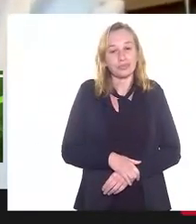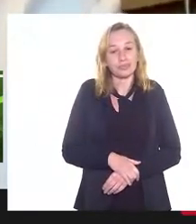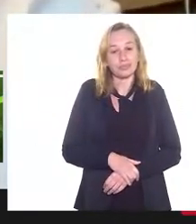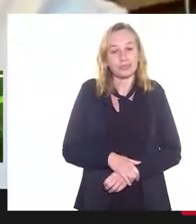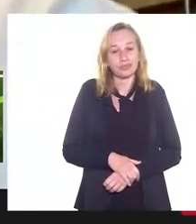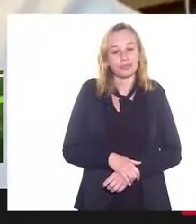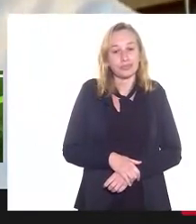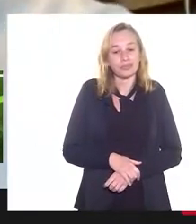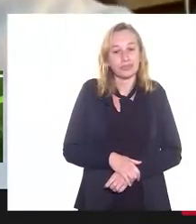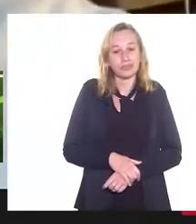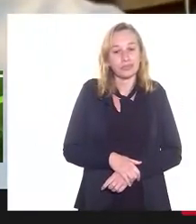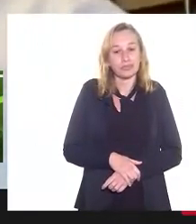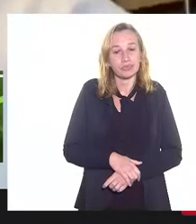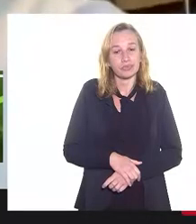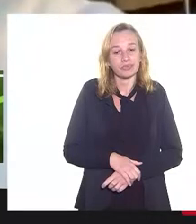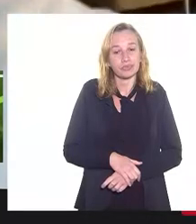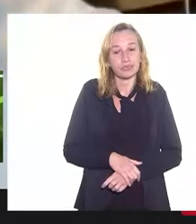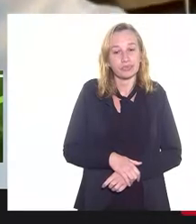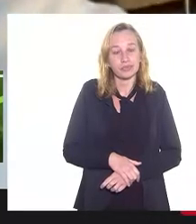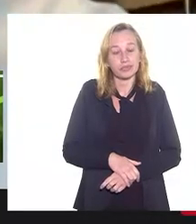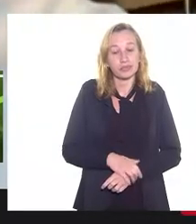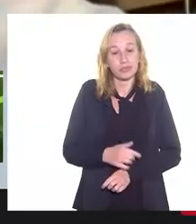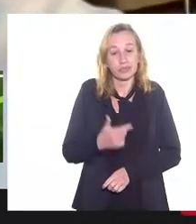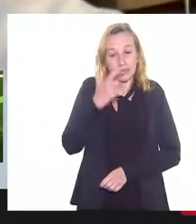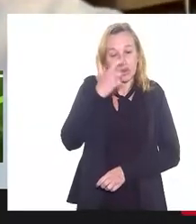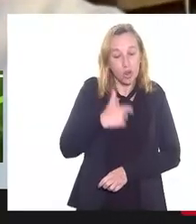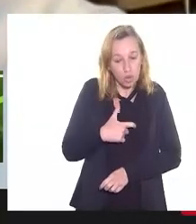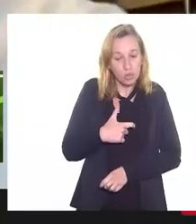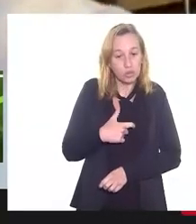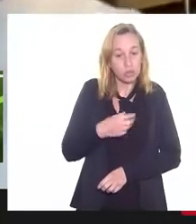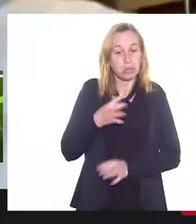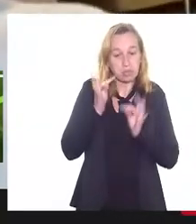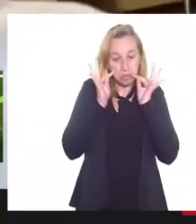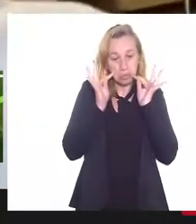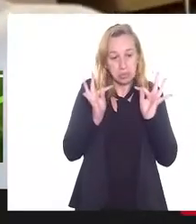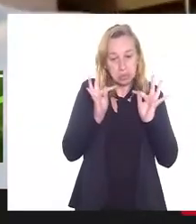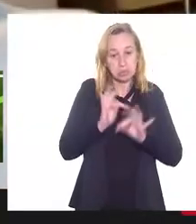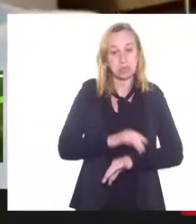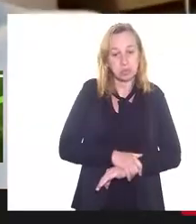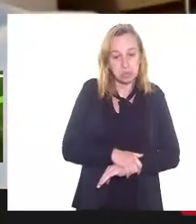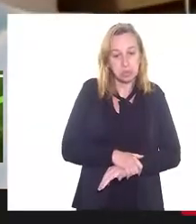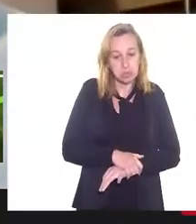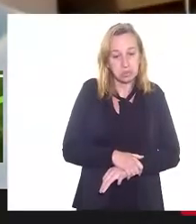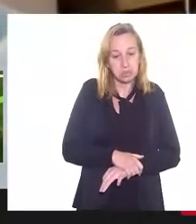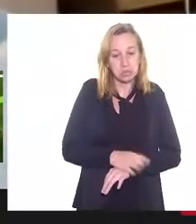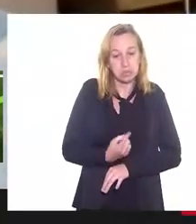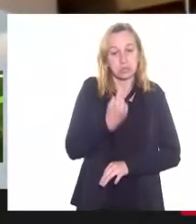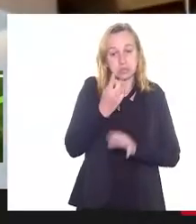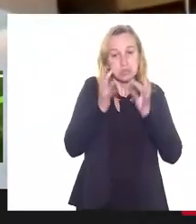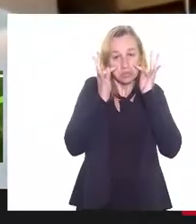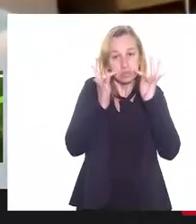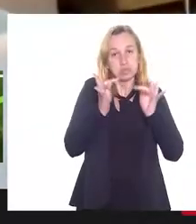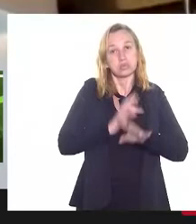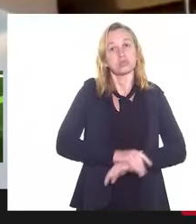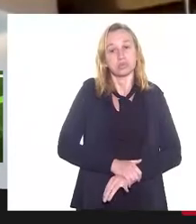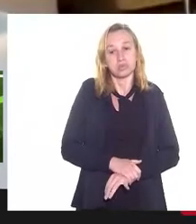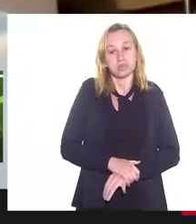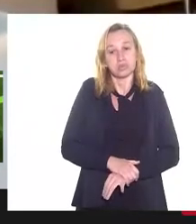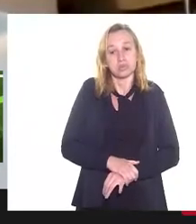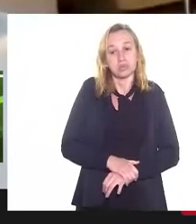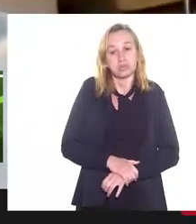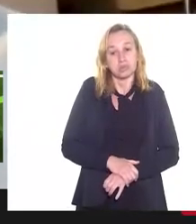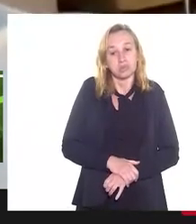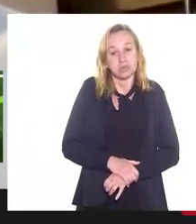isso passa despercebido, porque eu sou talvez testemunha, uma das testemunhas,